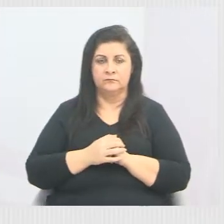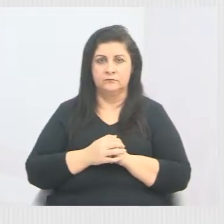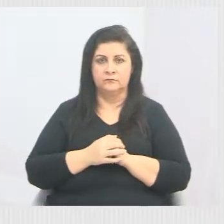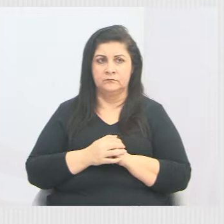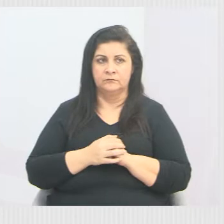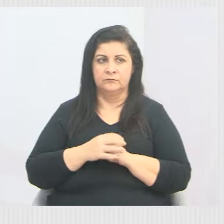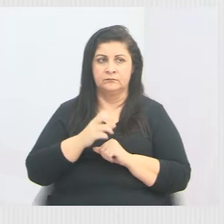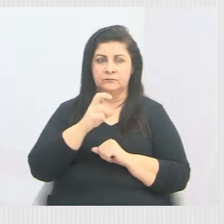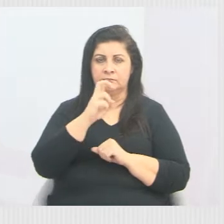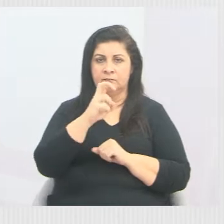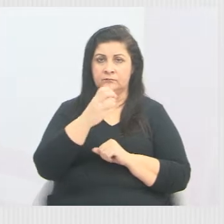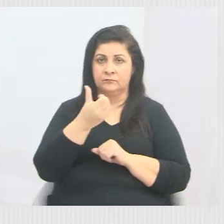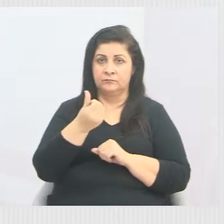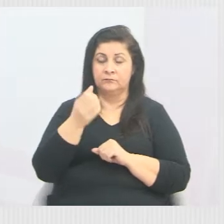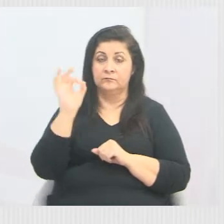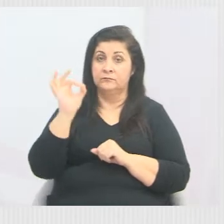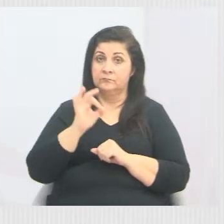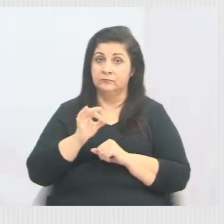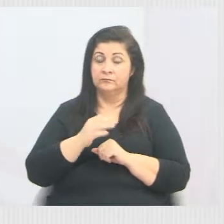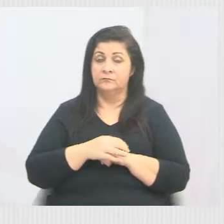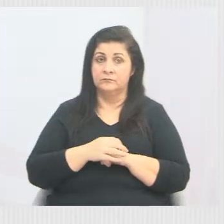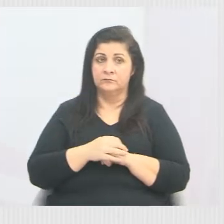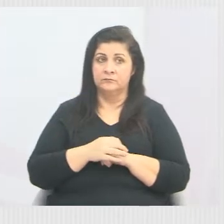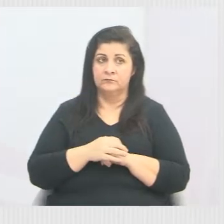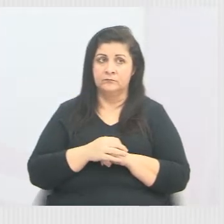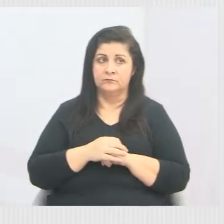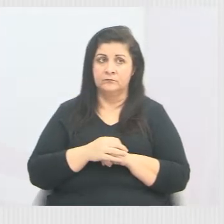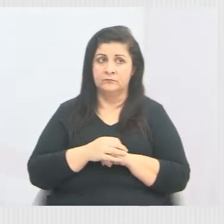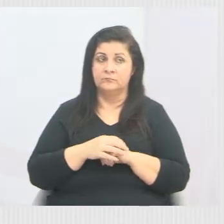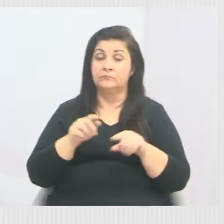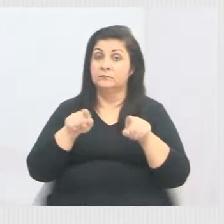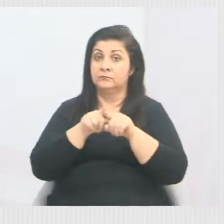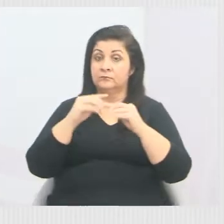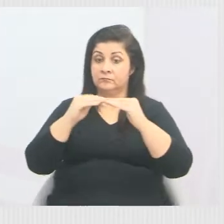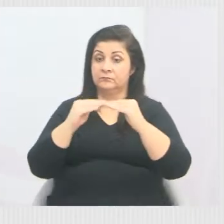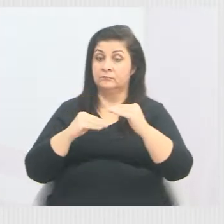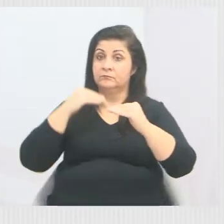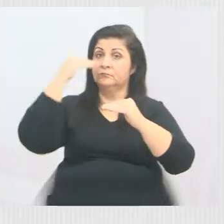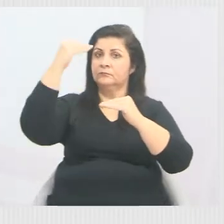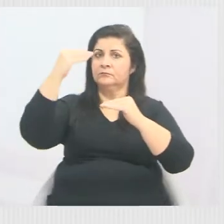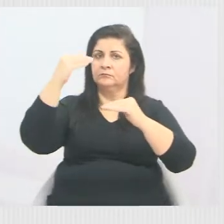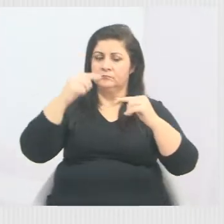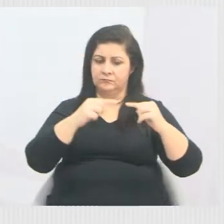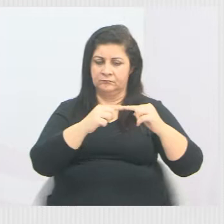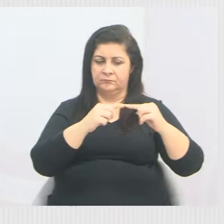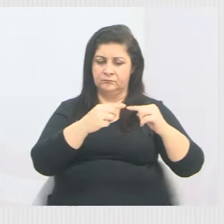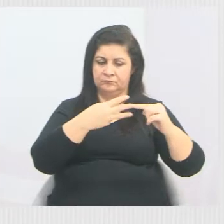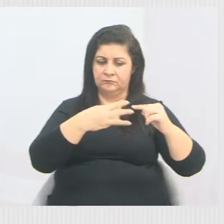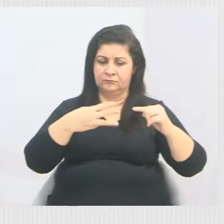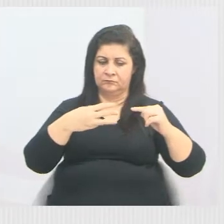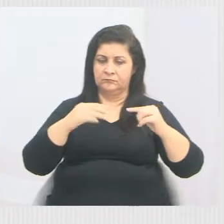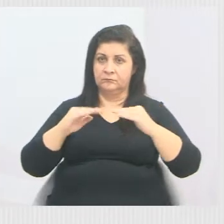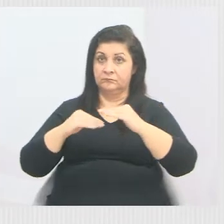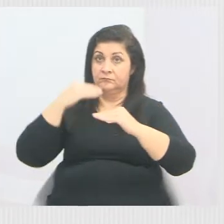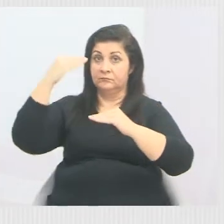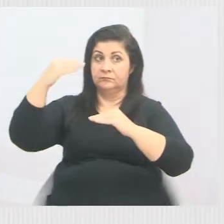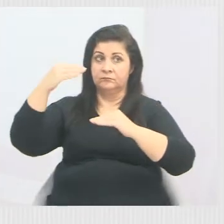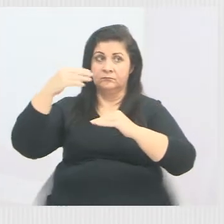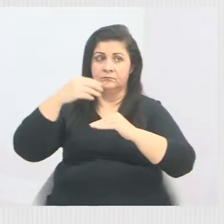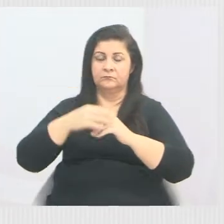Chegamos a 56%. Como podem ver, superamos bastante o valor da meta inicial.